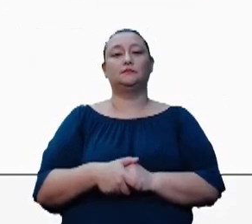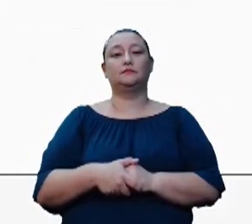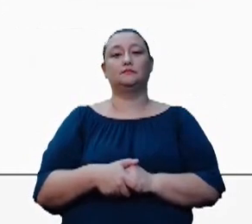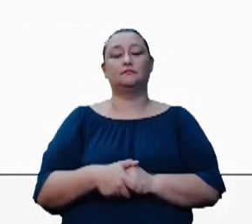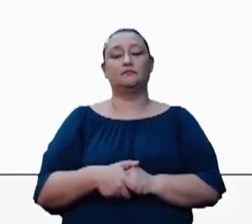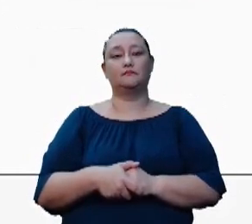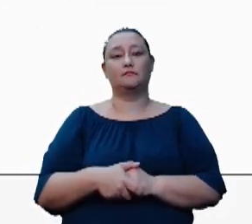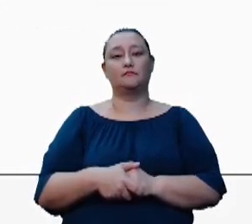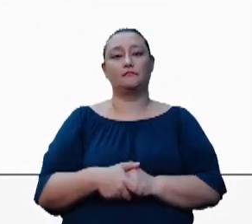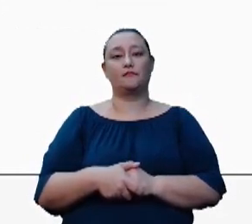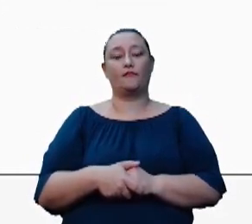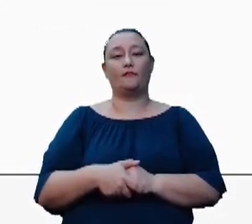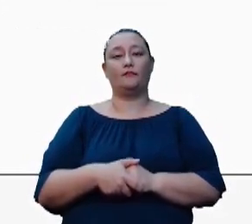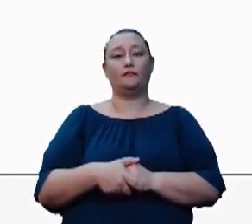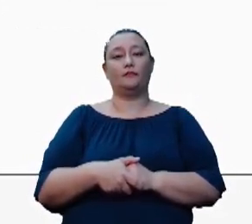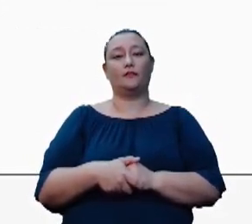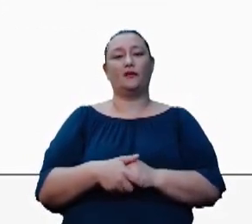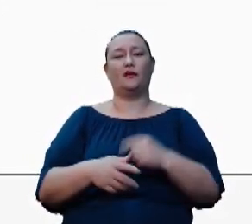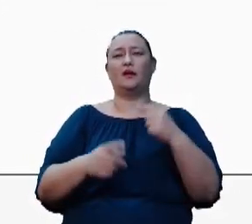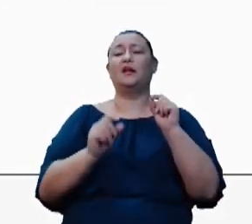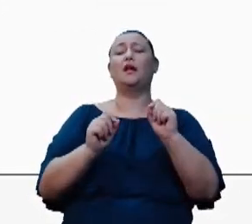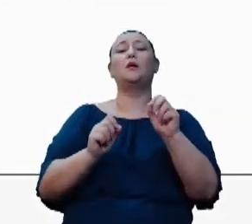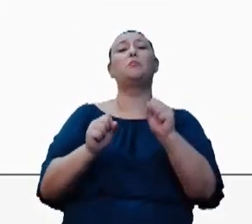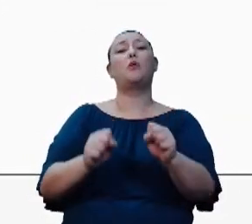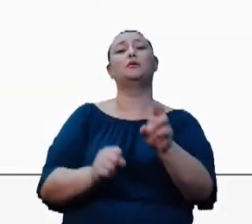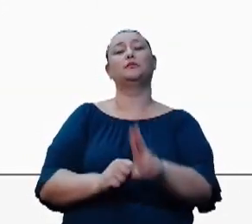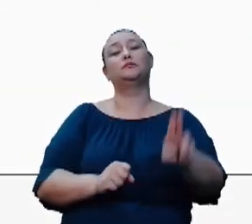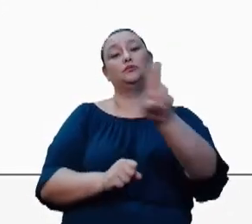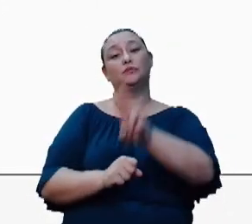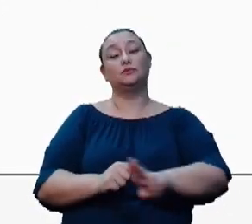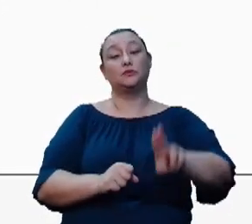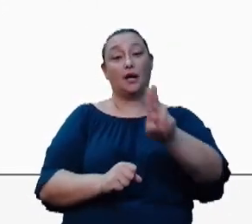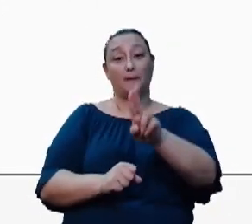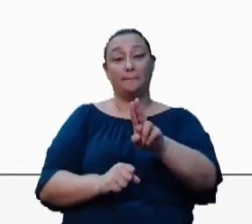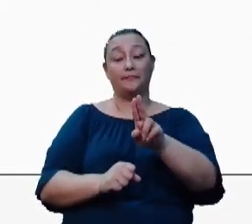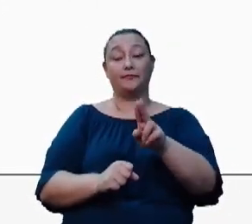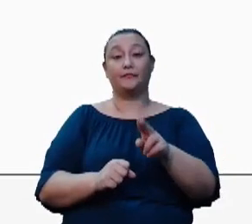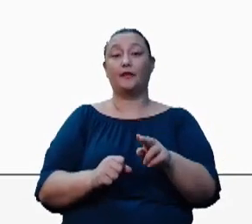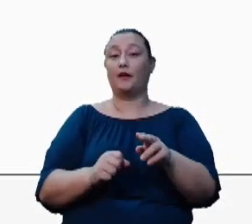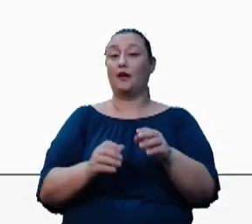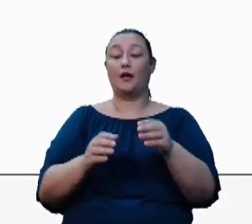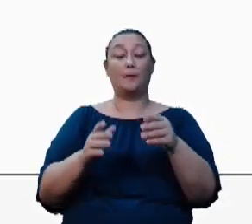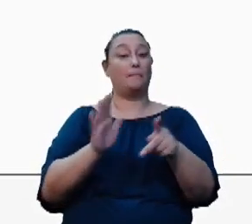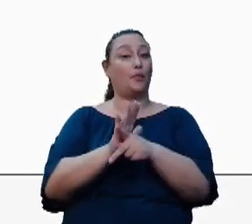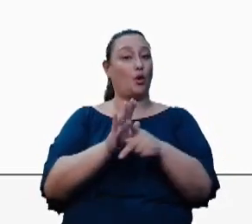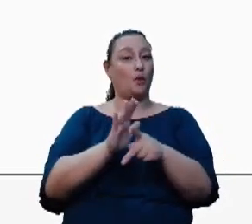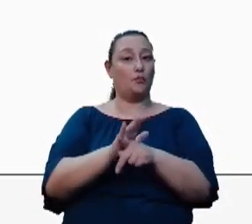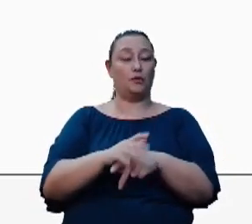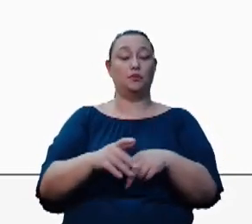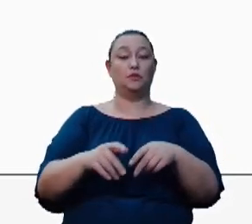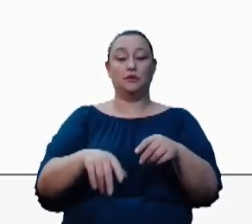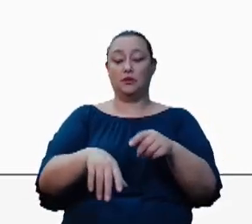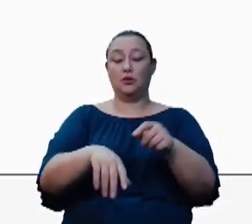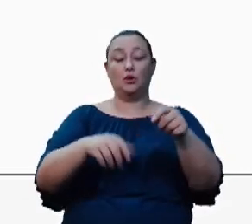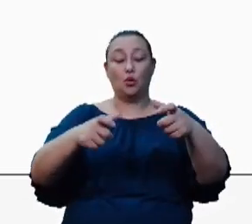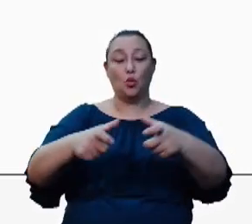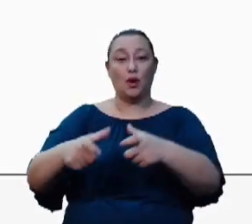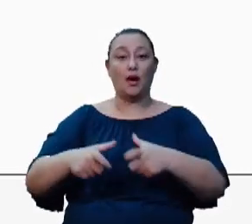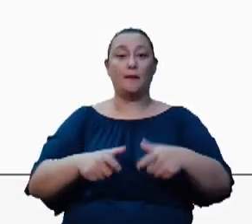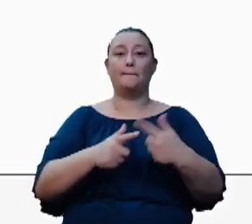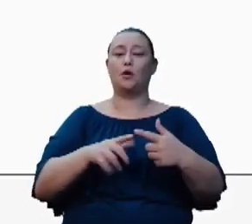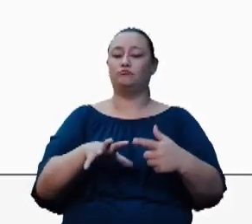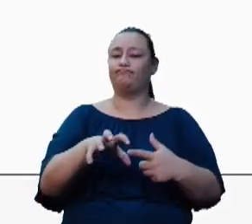A indicação da bomba de baclofeno está indicada bem na espasticidade e é reservada em pacientes